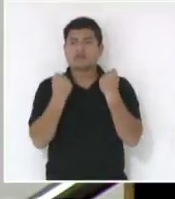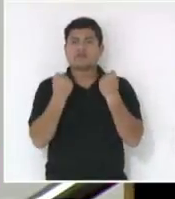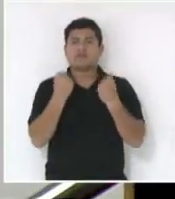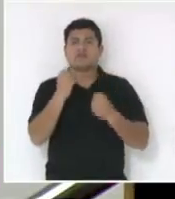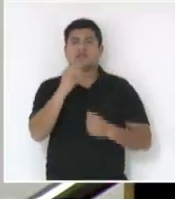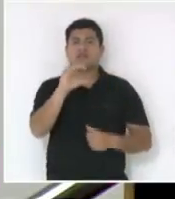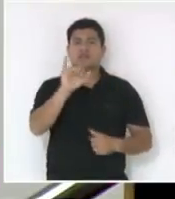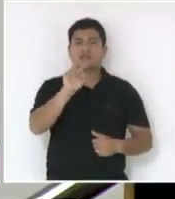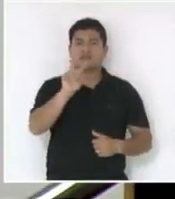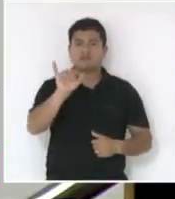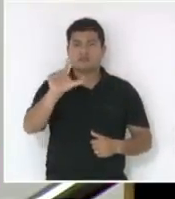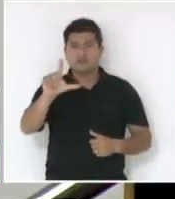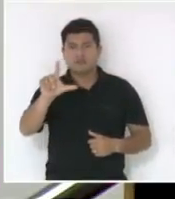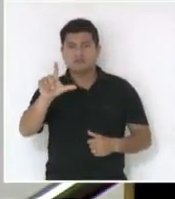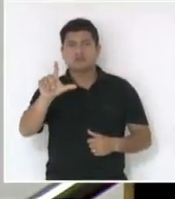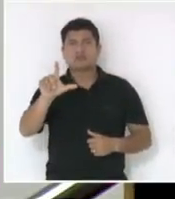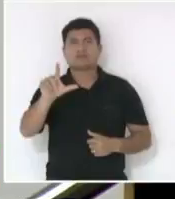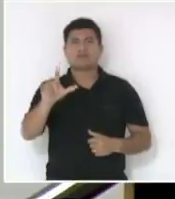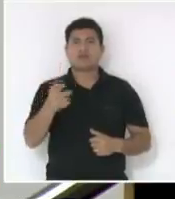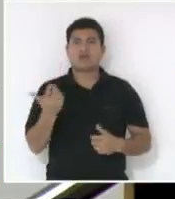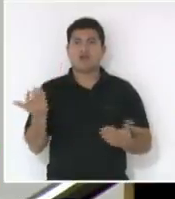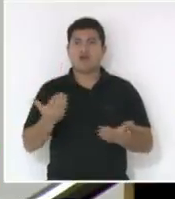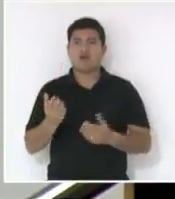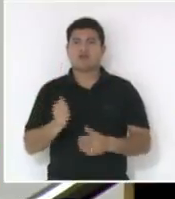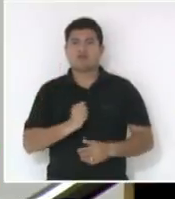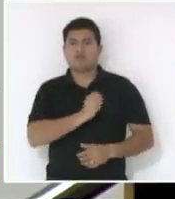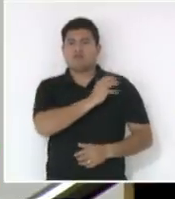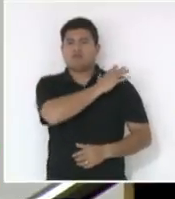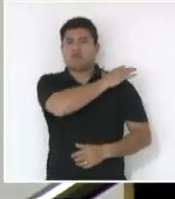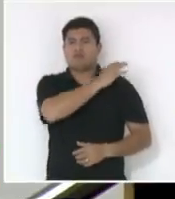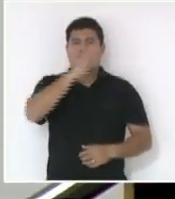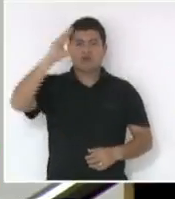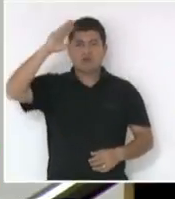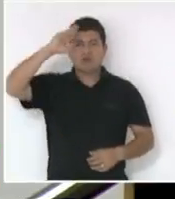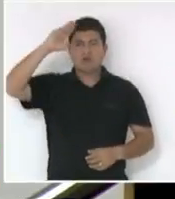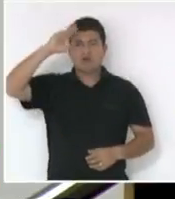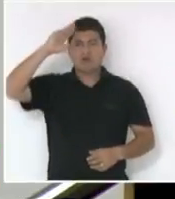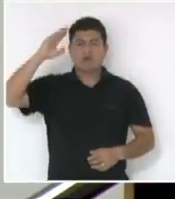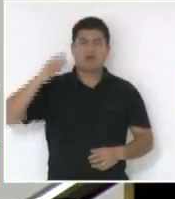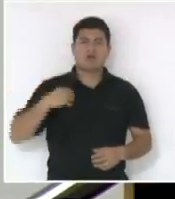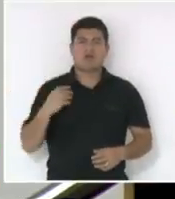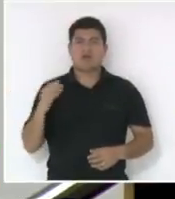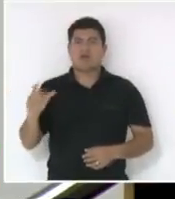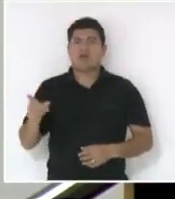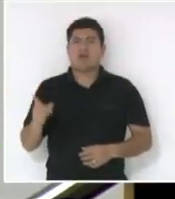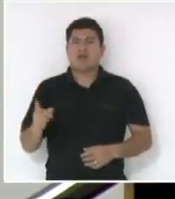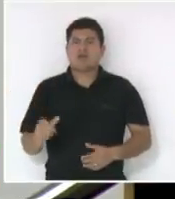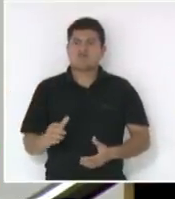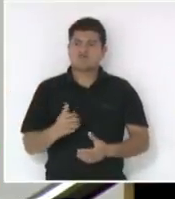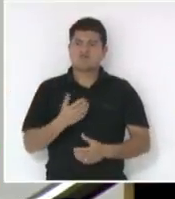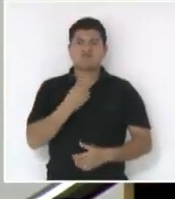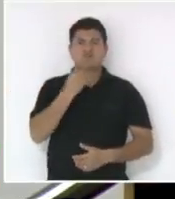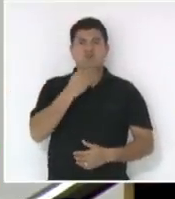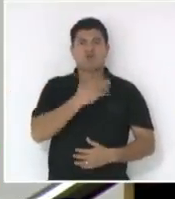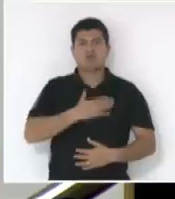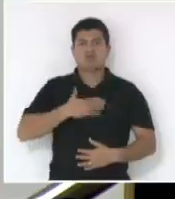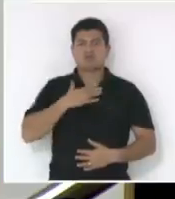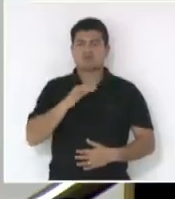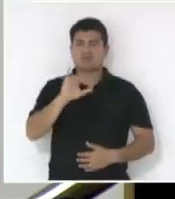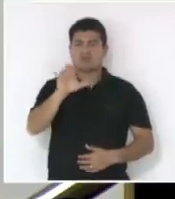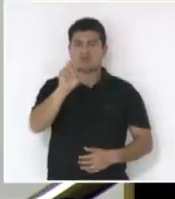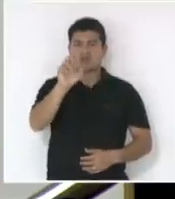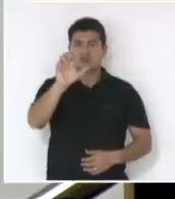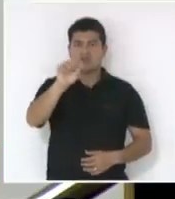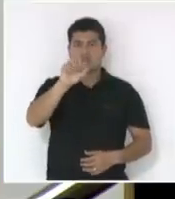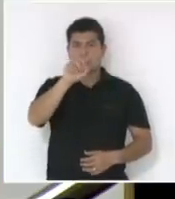coronel nos atendeu hoje, que é uma pessoa formidável, o coronel João Batista Cordeiro, quero